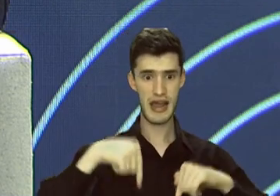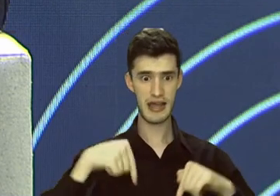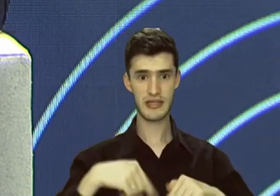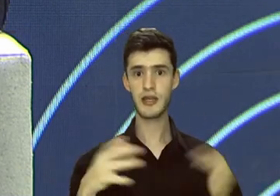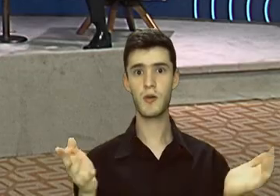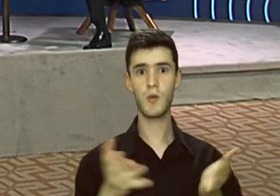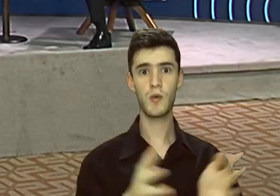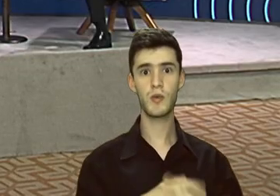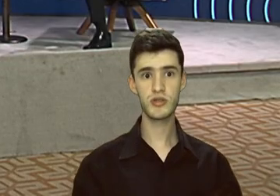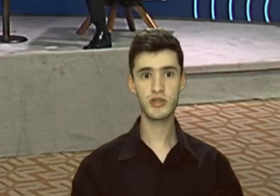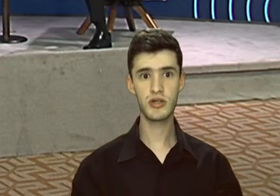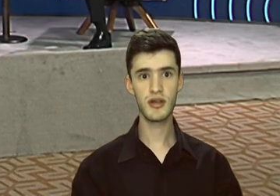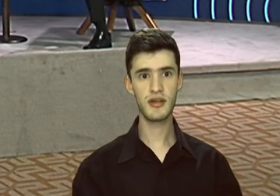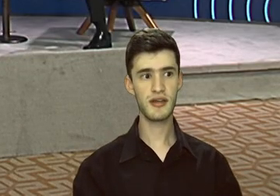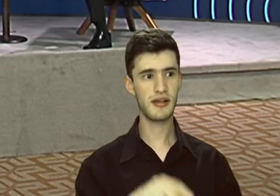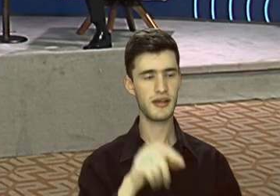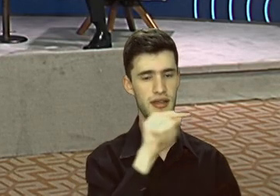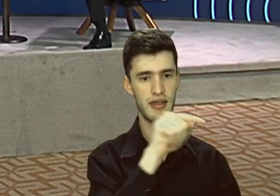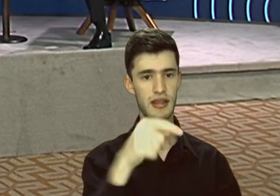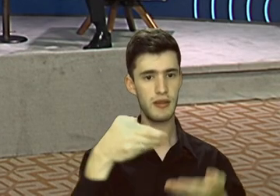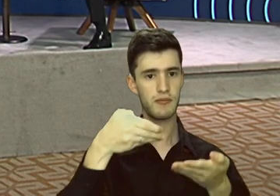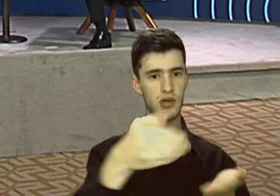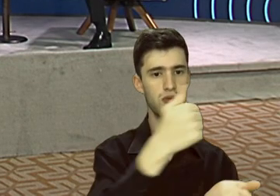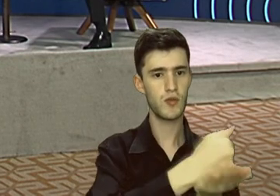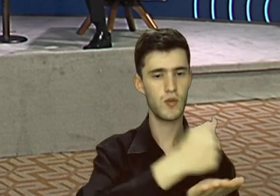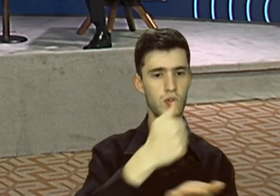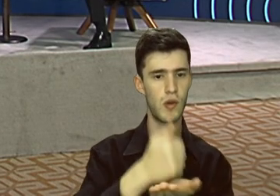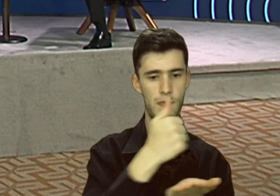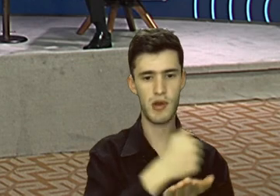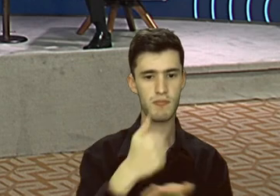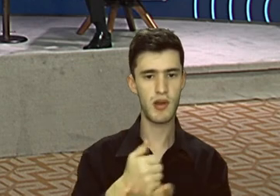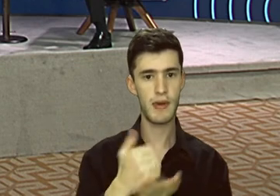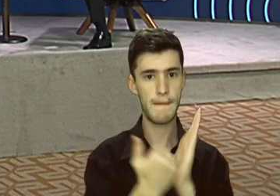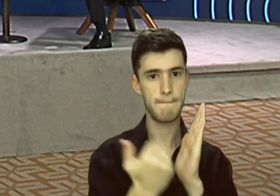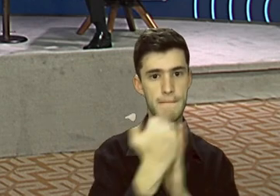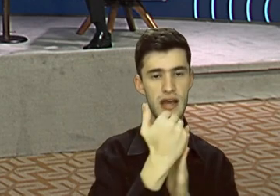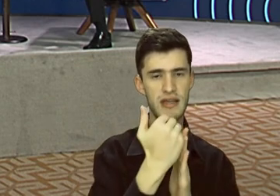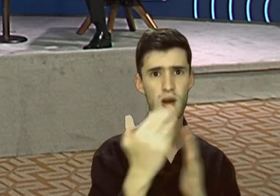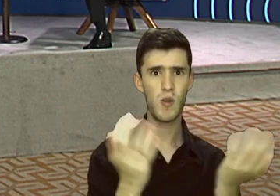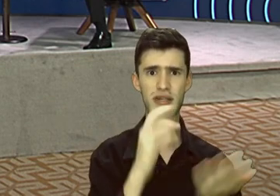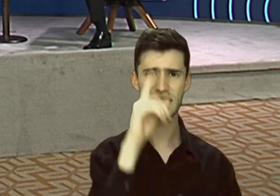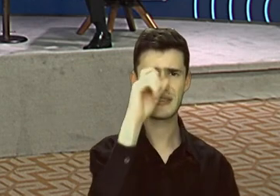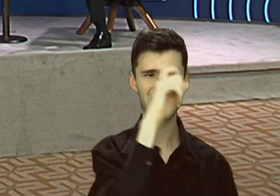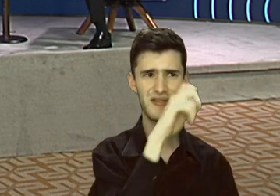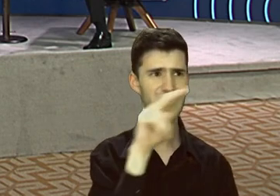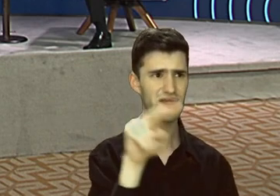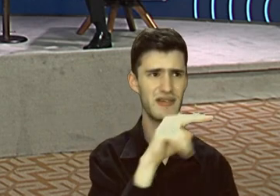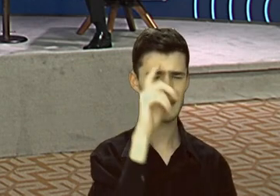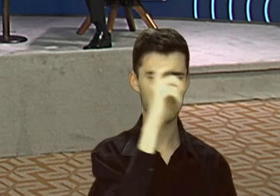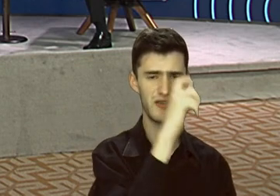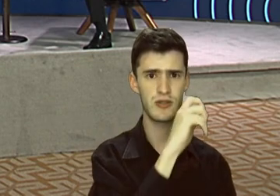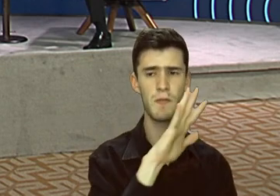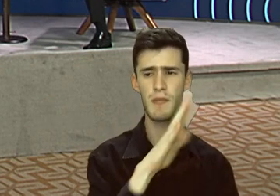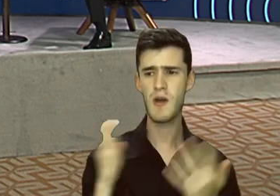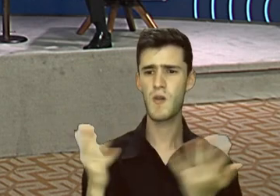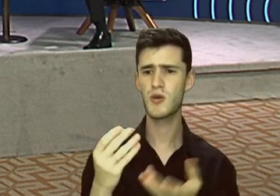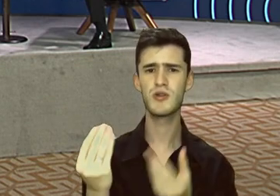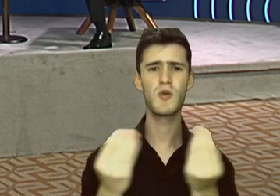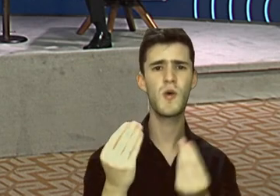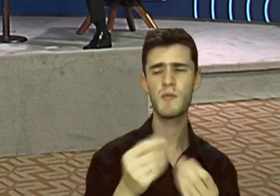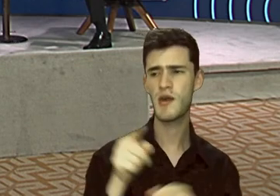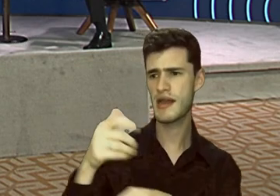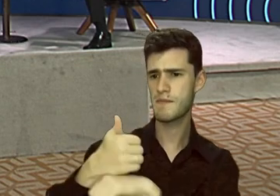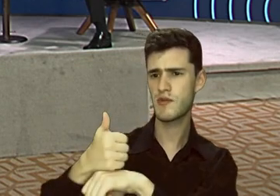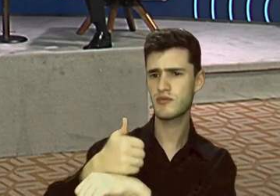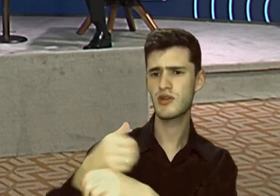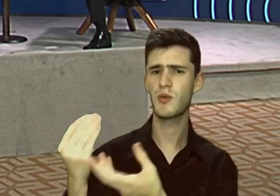contratando que ainda infelizmente é um pouco raro da gente ver mas como é que tá isso tá mais fácil o mercado não tá como é que vocês têm sentido isso